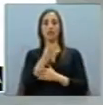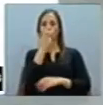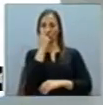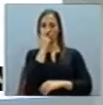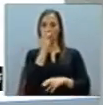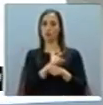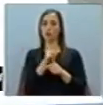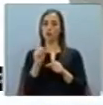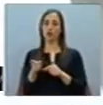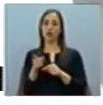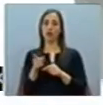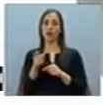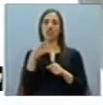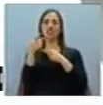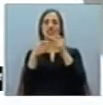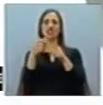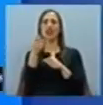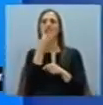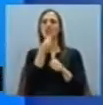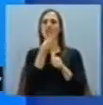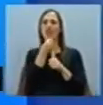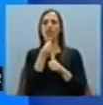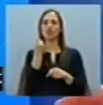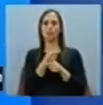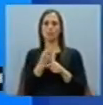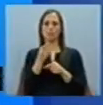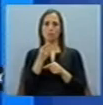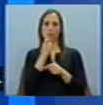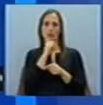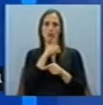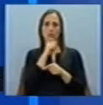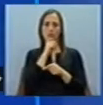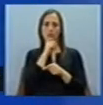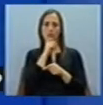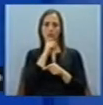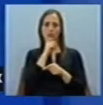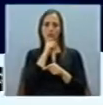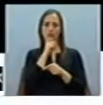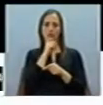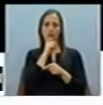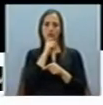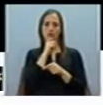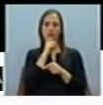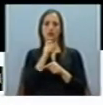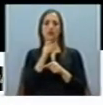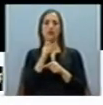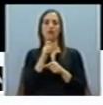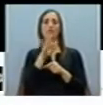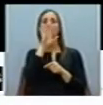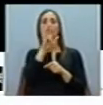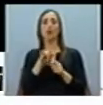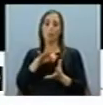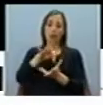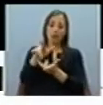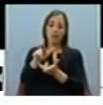que estrelas velhas podem ter capacidade para terem filhos planetários. Será? Tens uma analogia interessante também, se